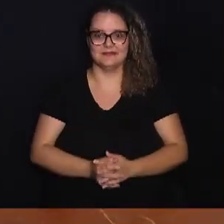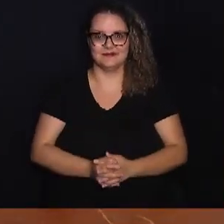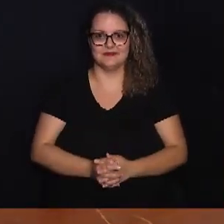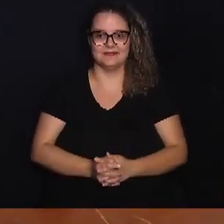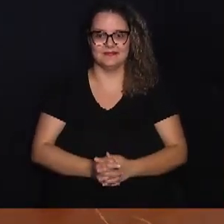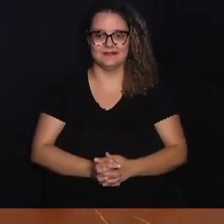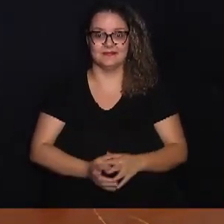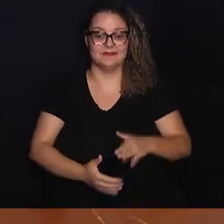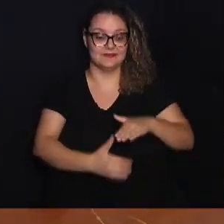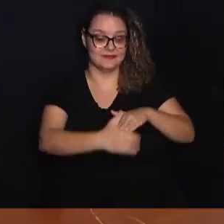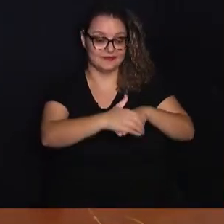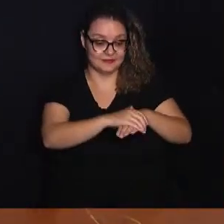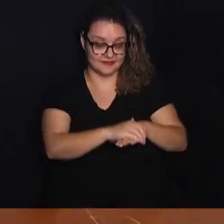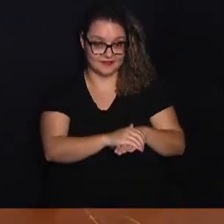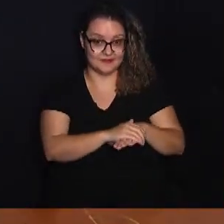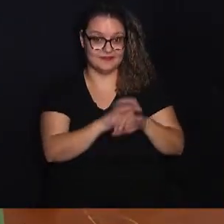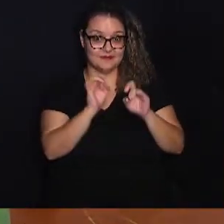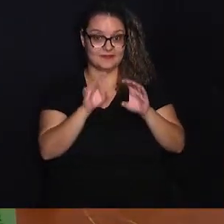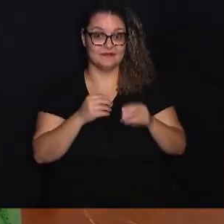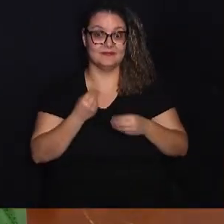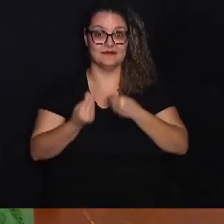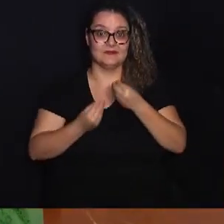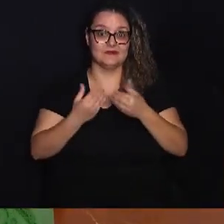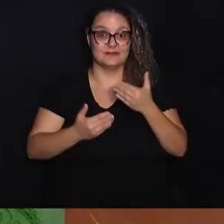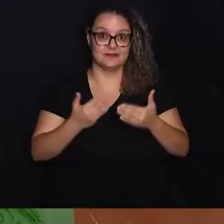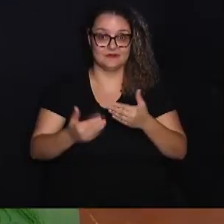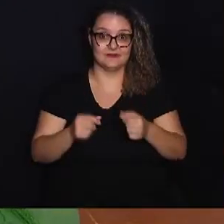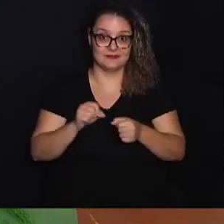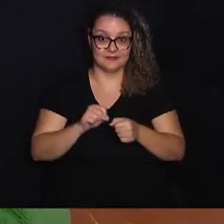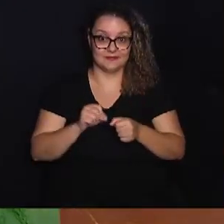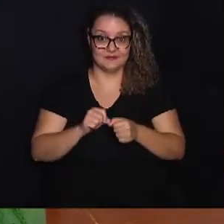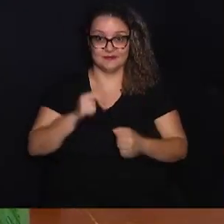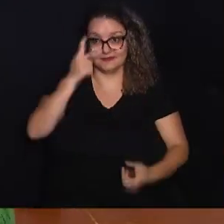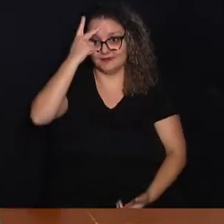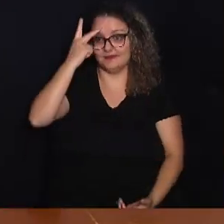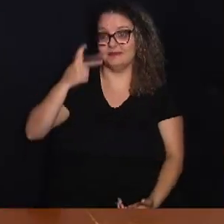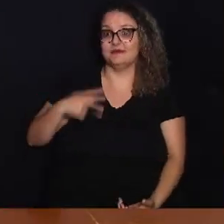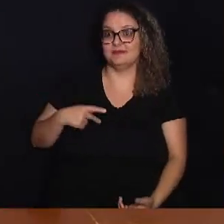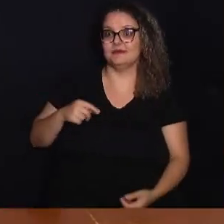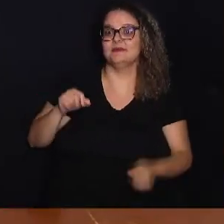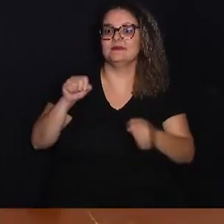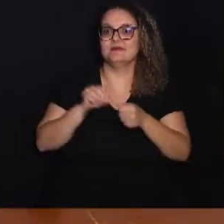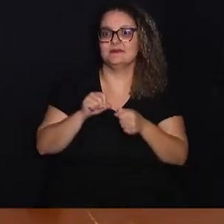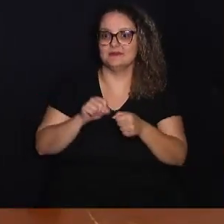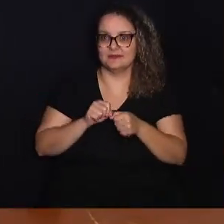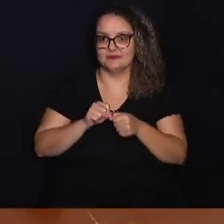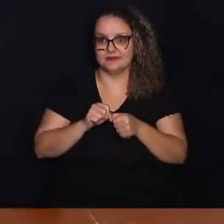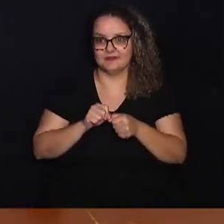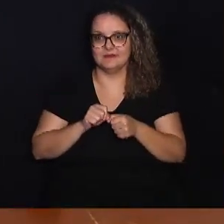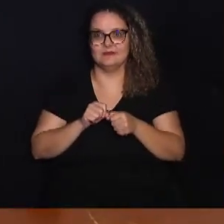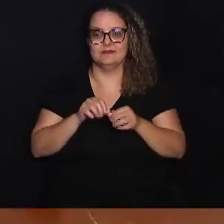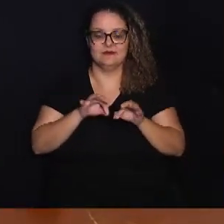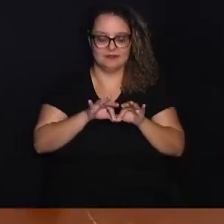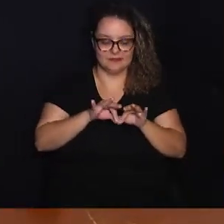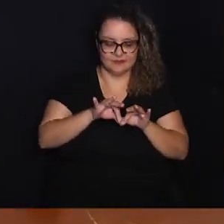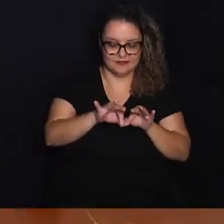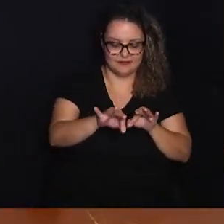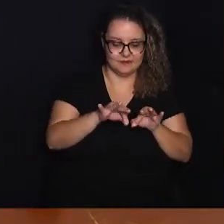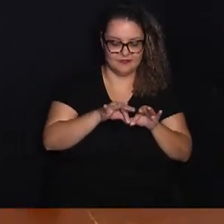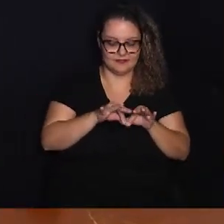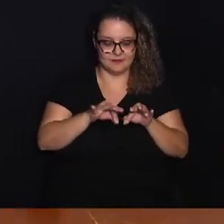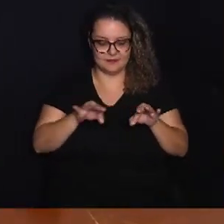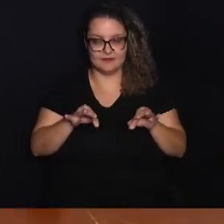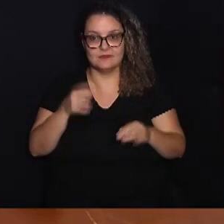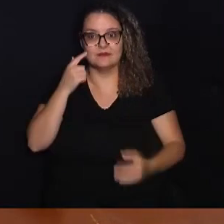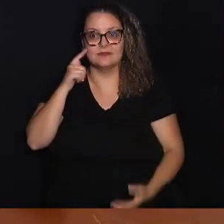os chinelos, em especial, qual que é o processo? Eles fazem um chinelo para eles mesmos, no caso? Eles tiram a medida. Claro